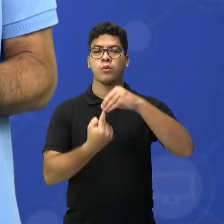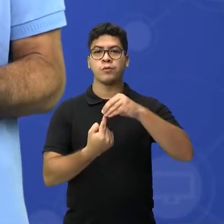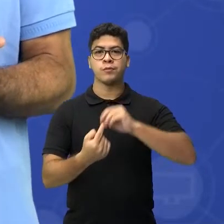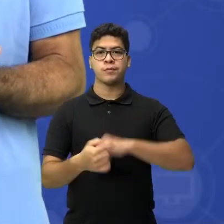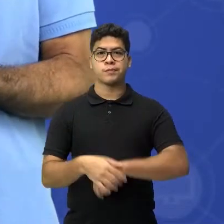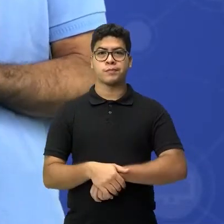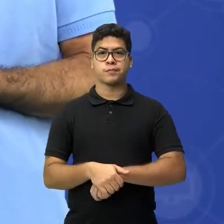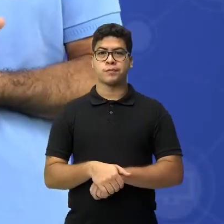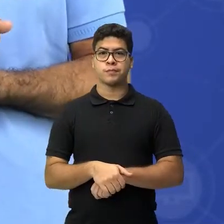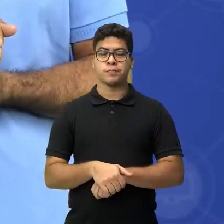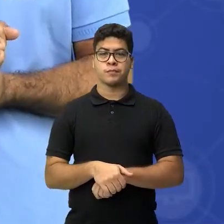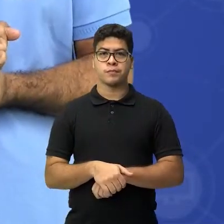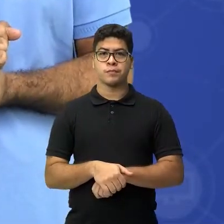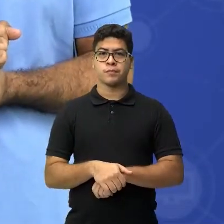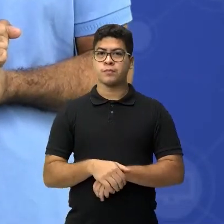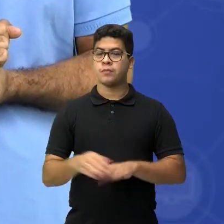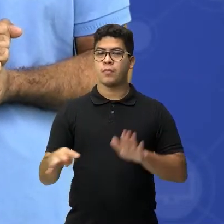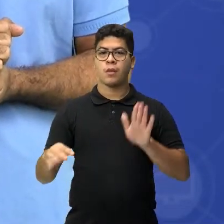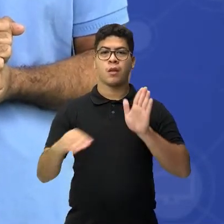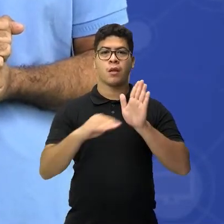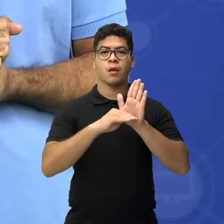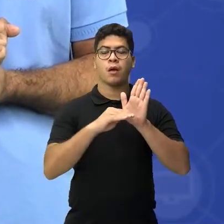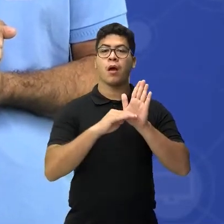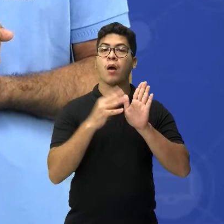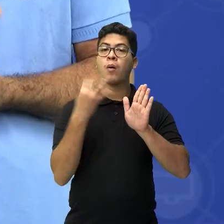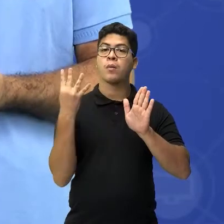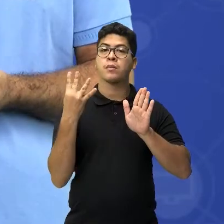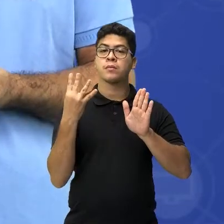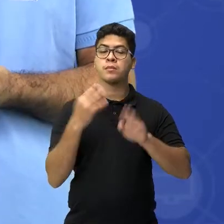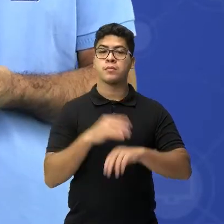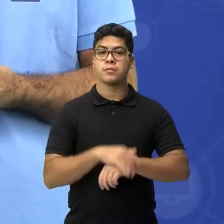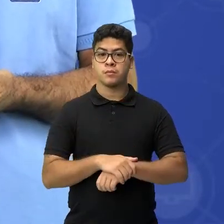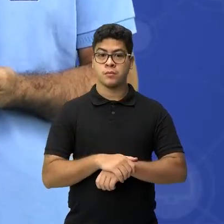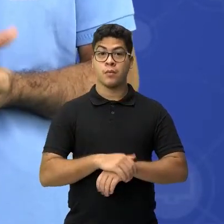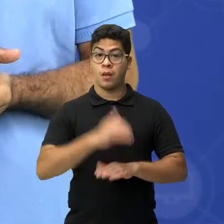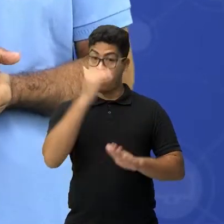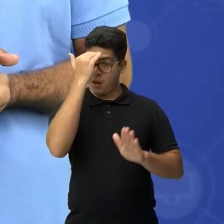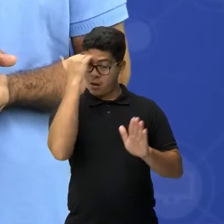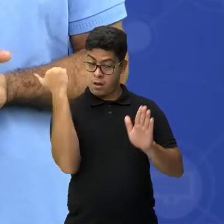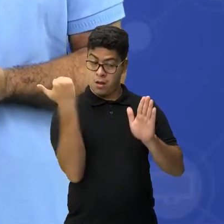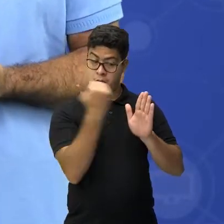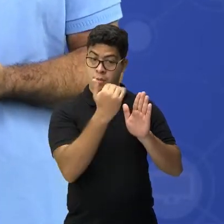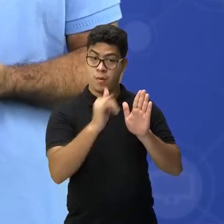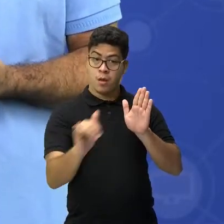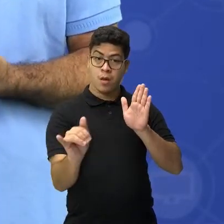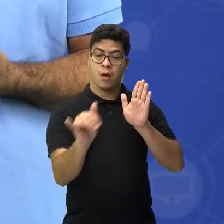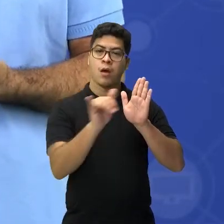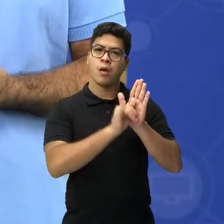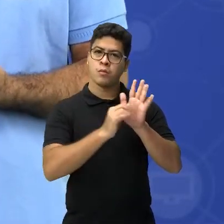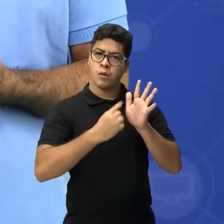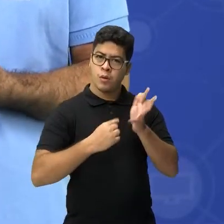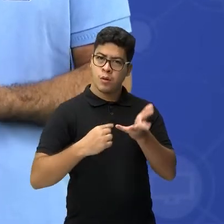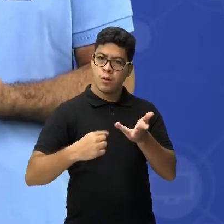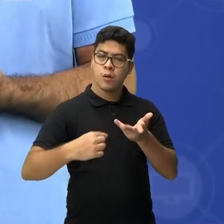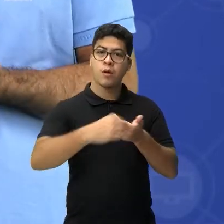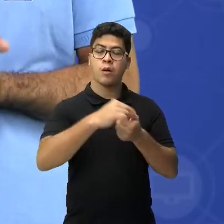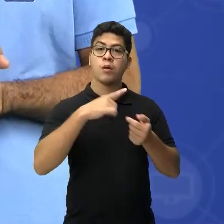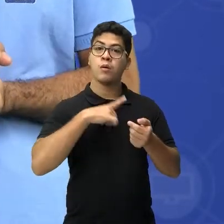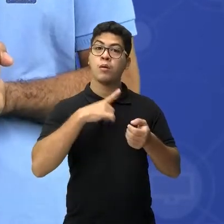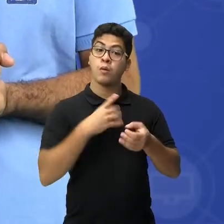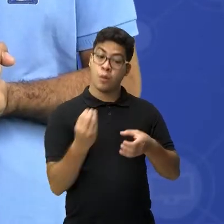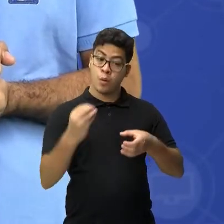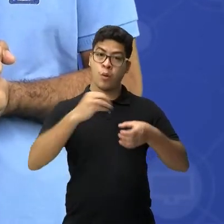Mais um princípio que traz o Estatuto da Juventude. Respeito à identidade e à diversidade individual e coletiva